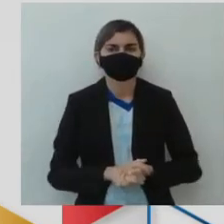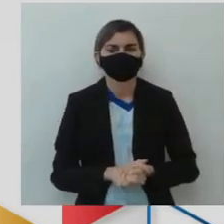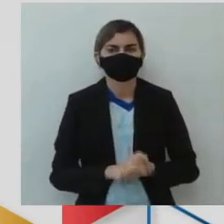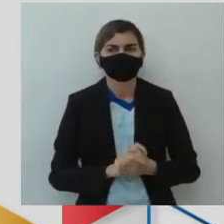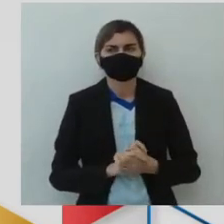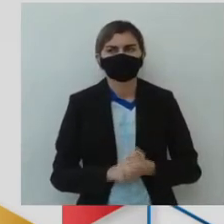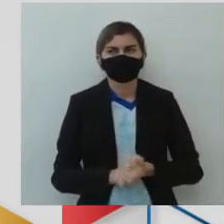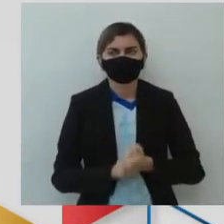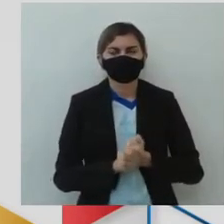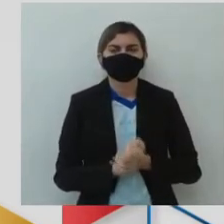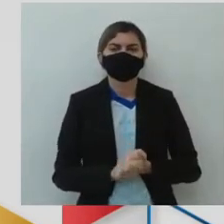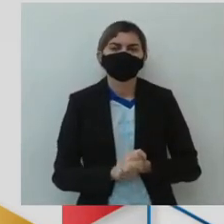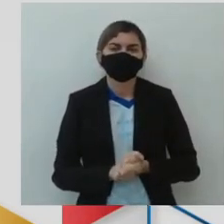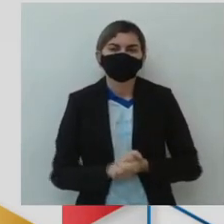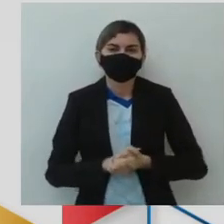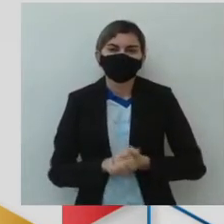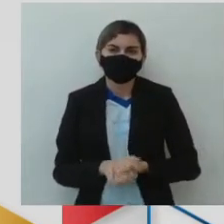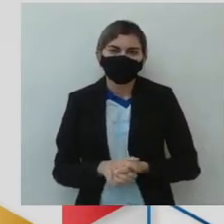Bíblia